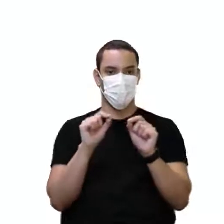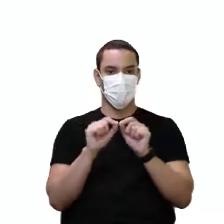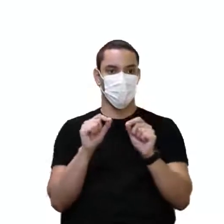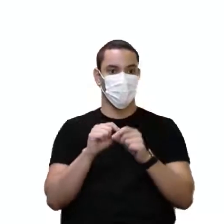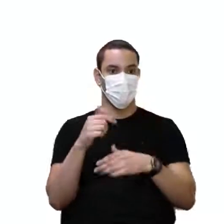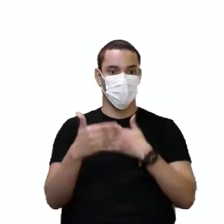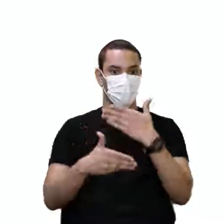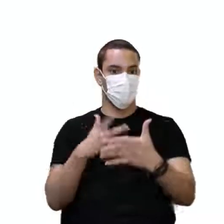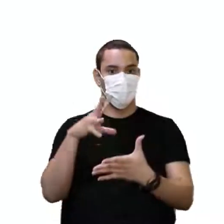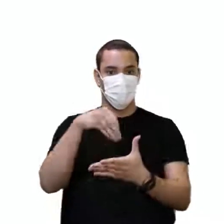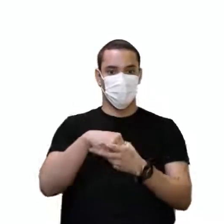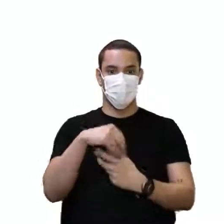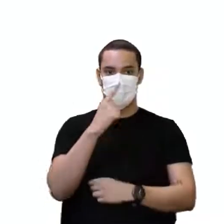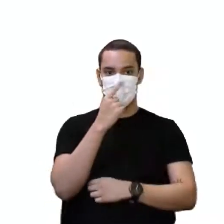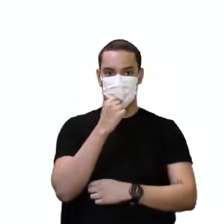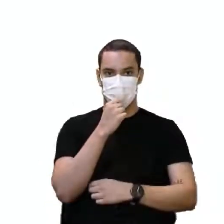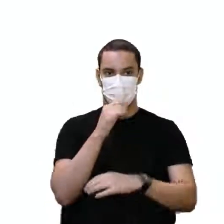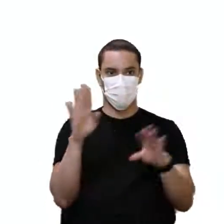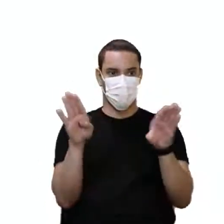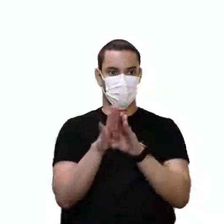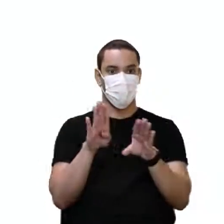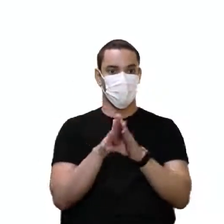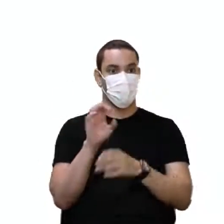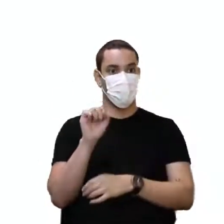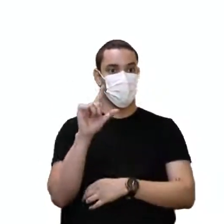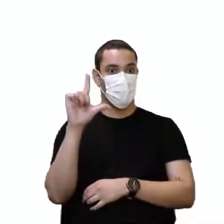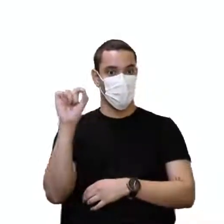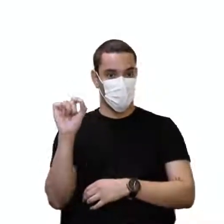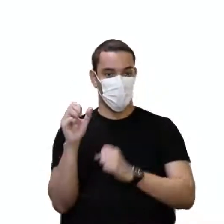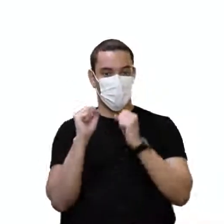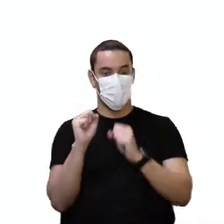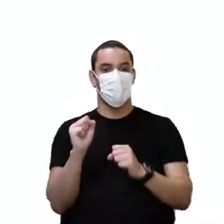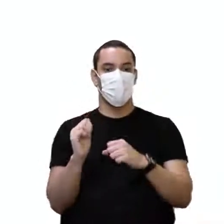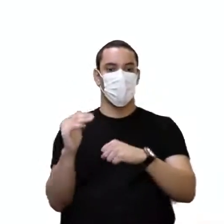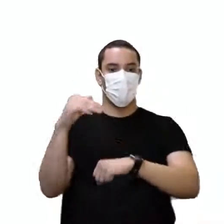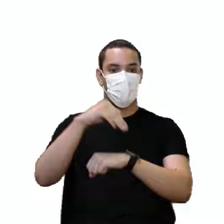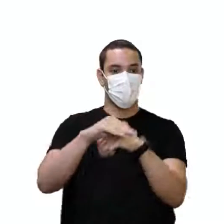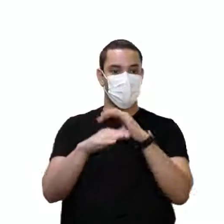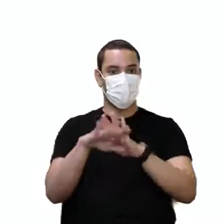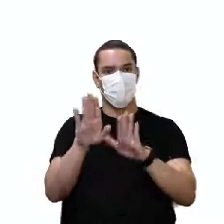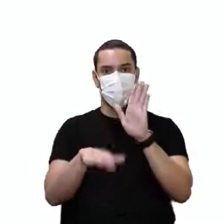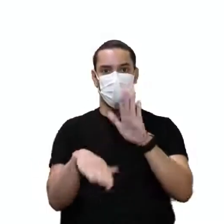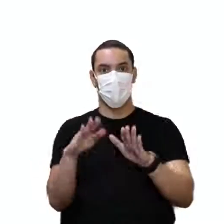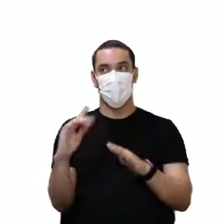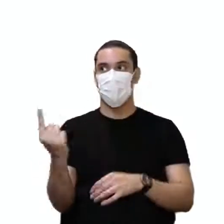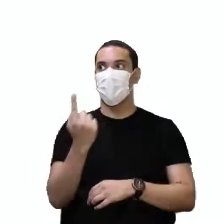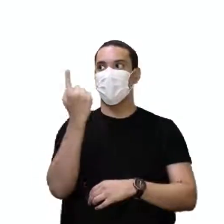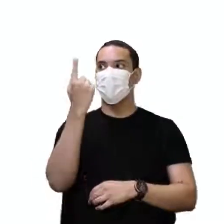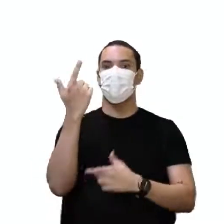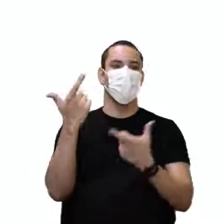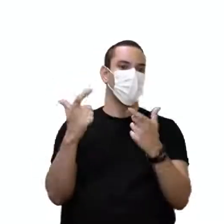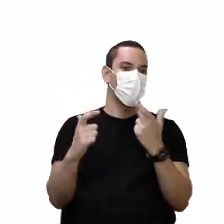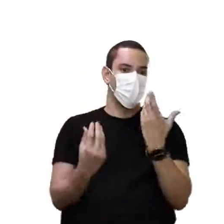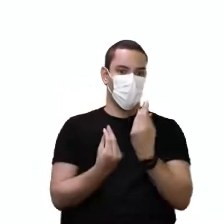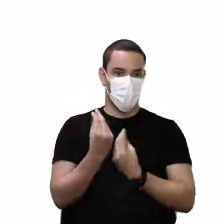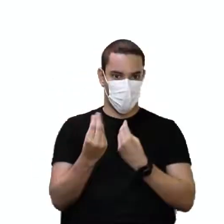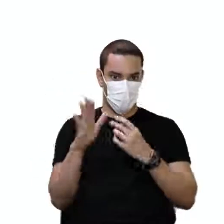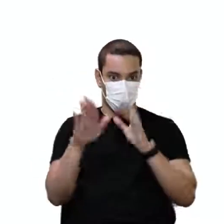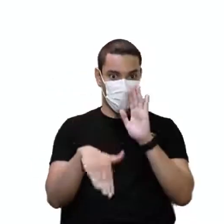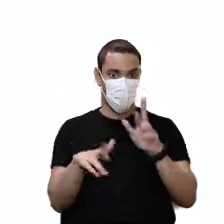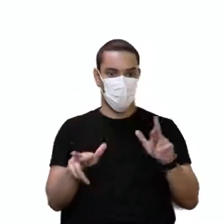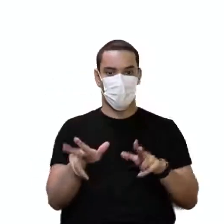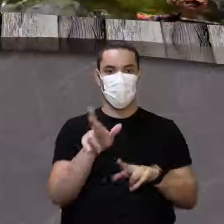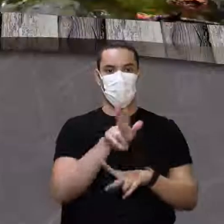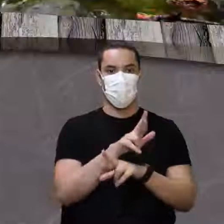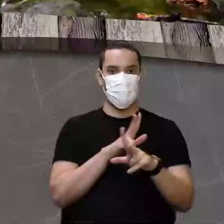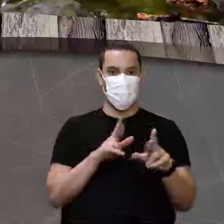locomover tanto dentro da água quanto no solo mesmo, podem subir dependendo da altura, né, onde você for conduzi-los, eles também